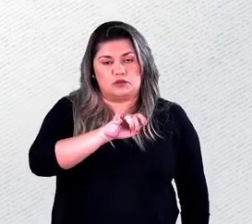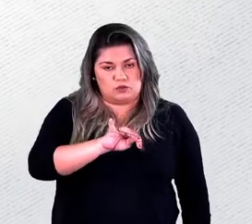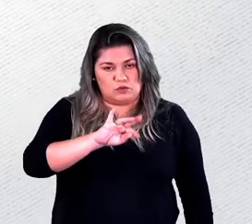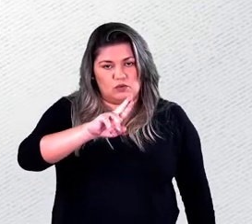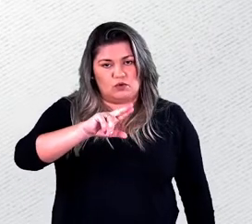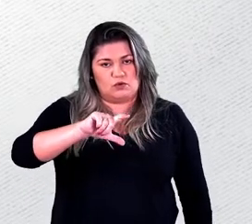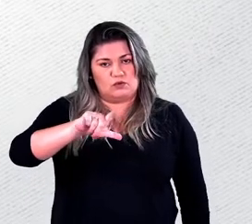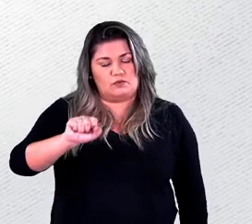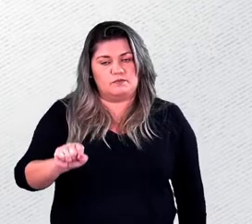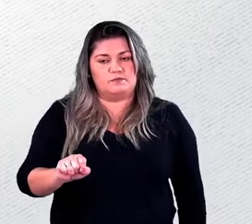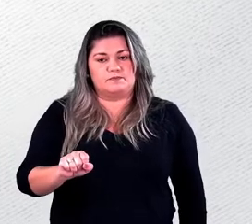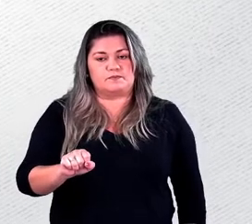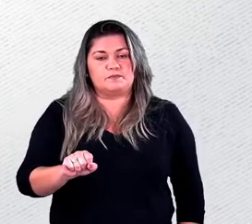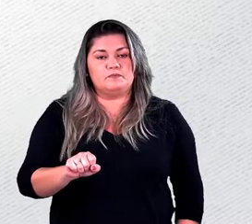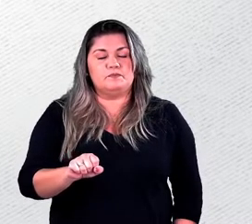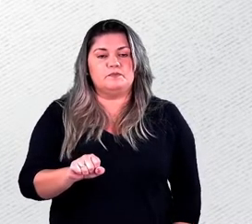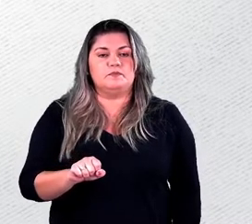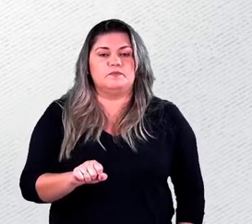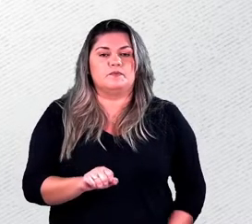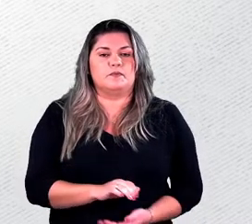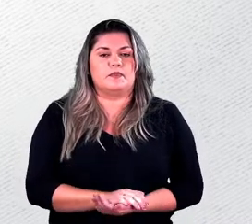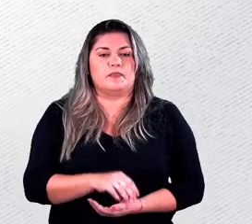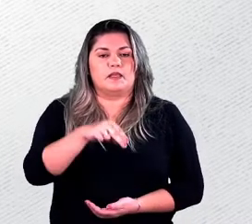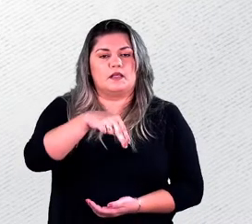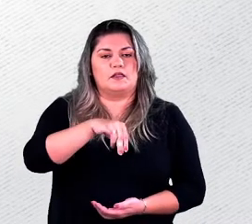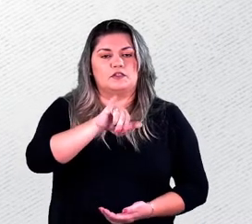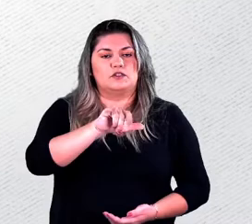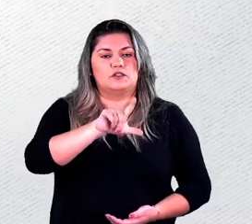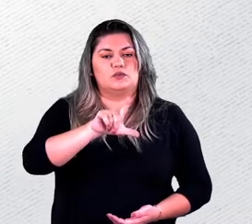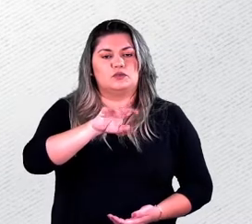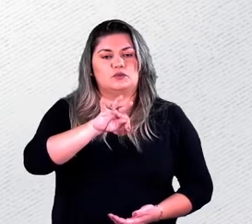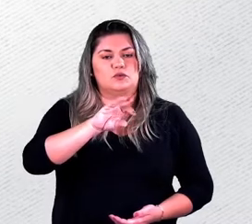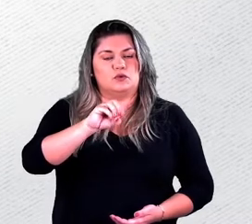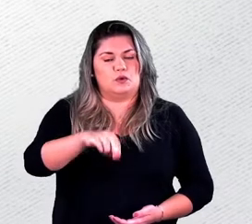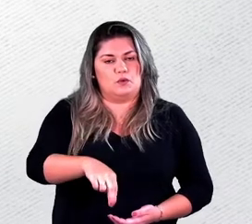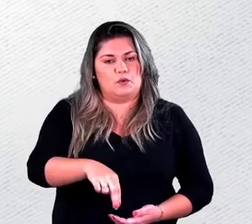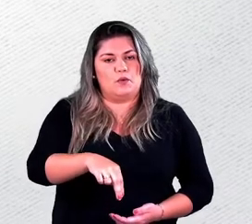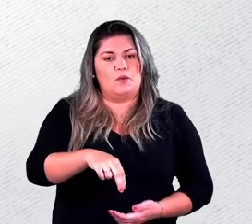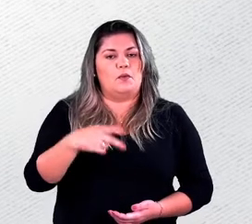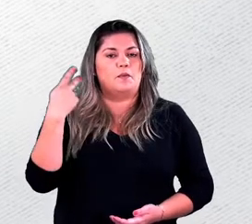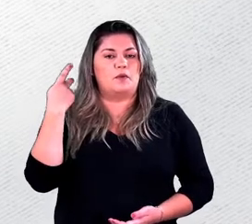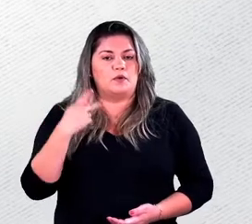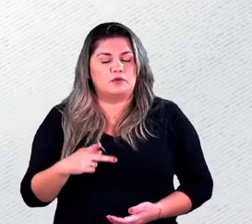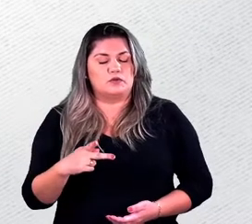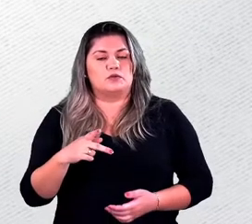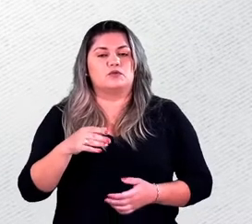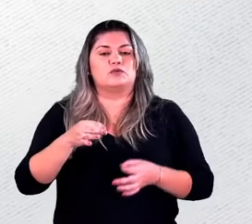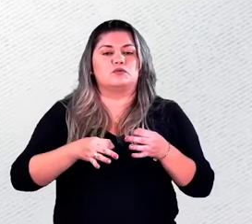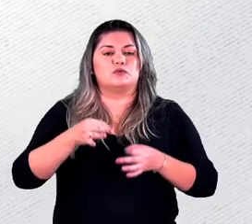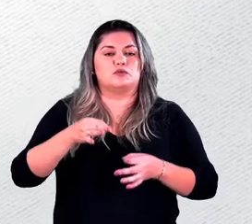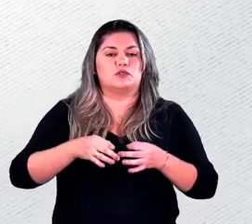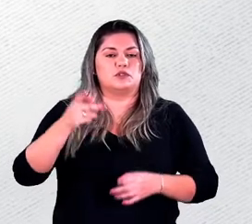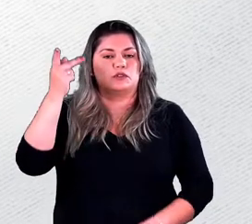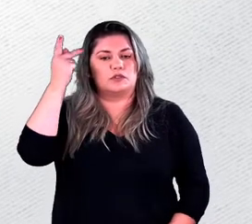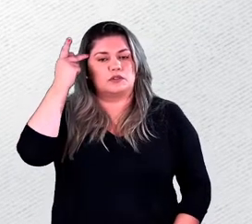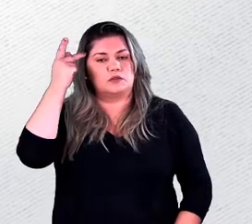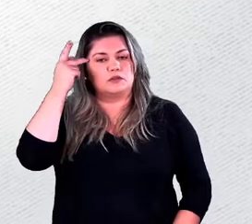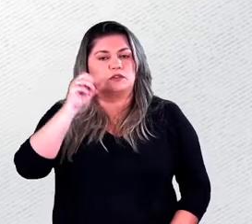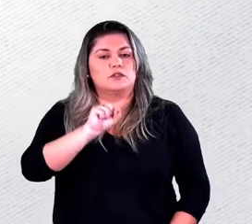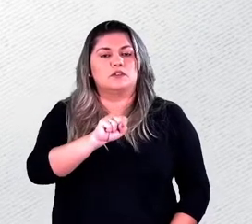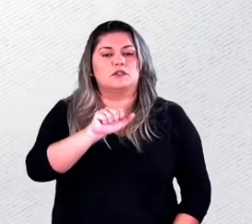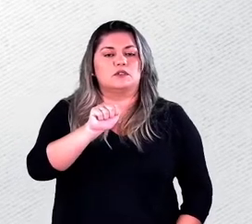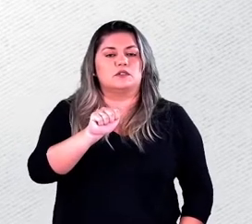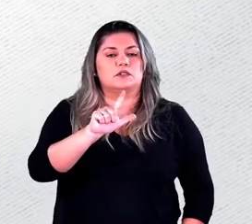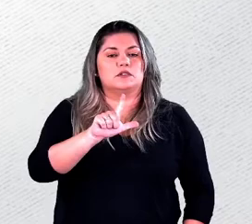de Justiça do Estado do Rio de Janeiro Newton Bello e filho promotor de justiça do Ministério Público de São Paulo Sávio